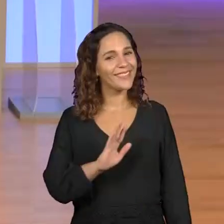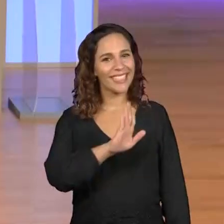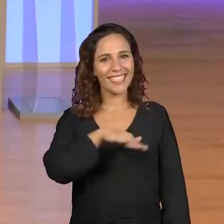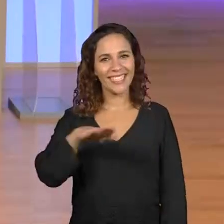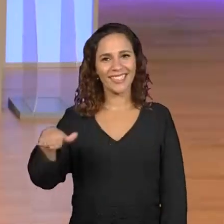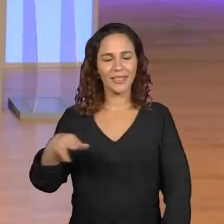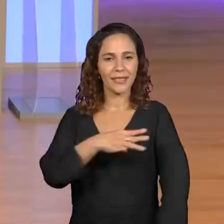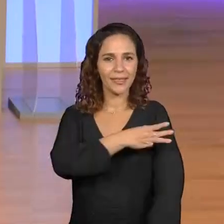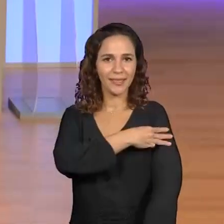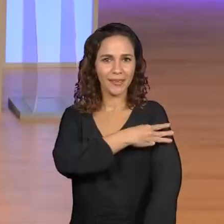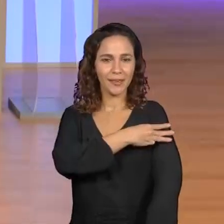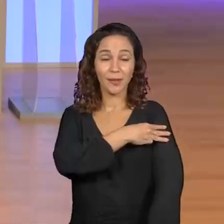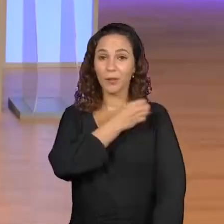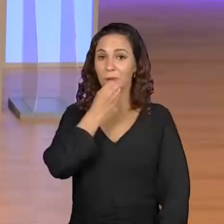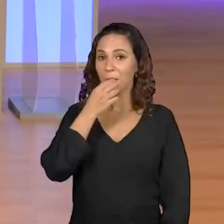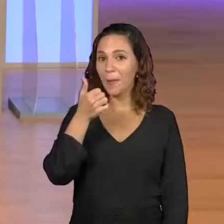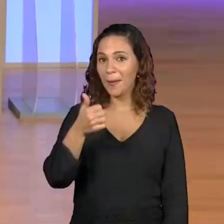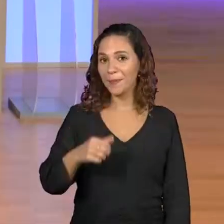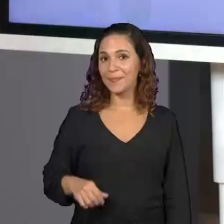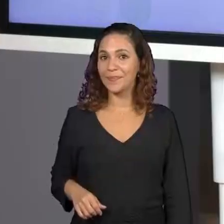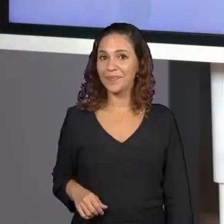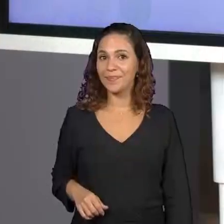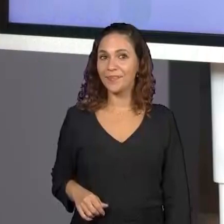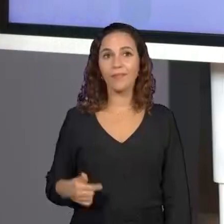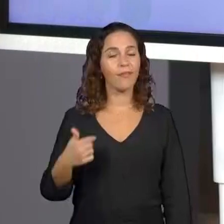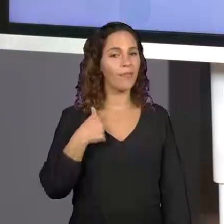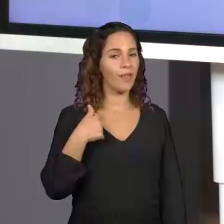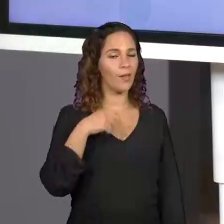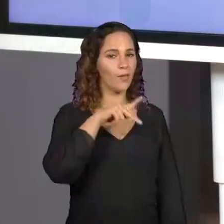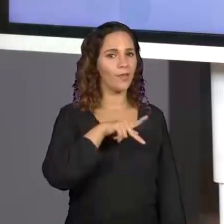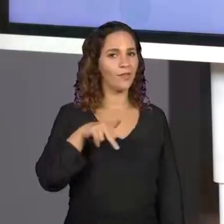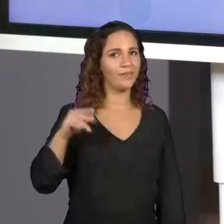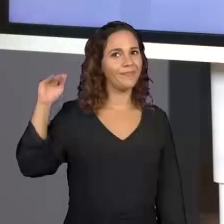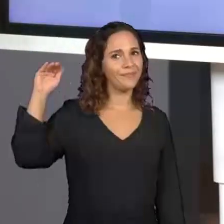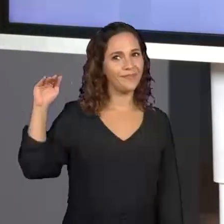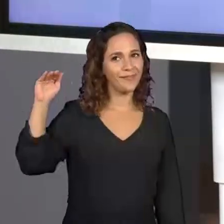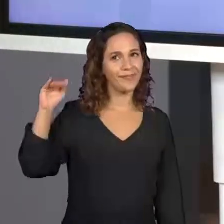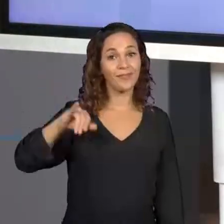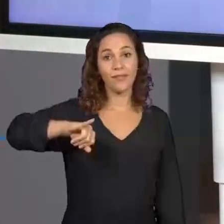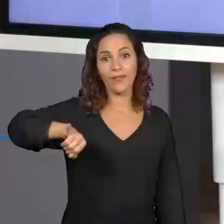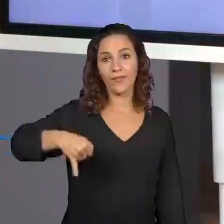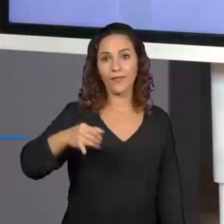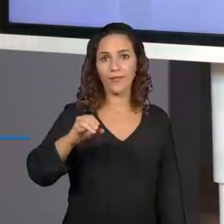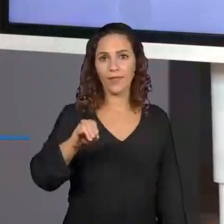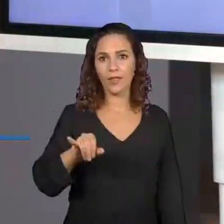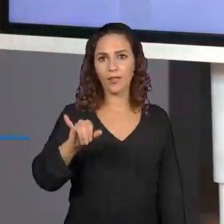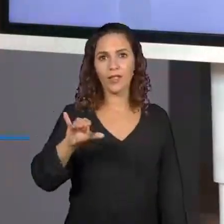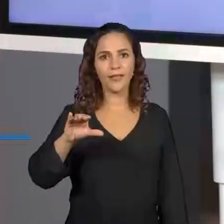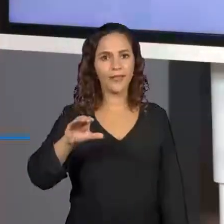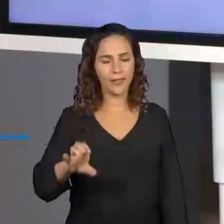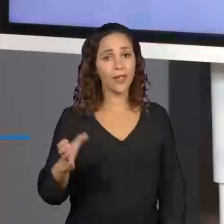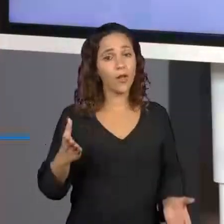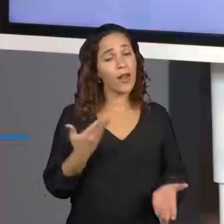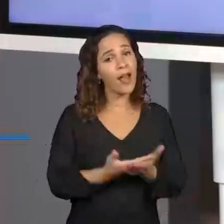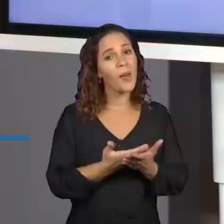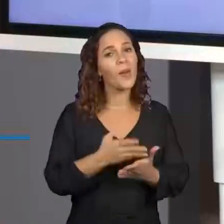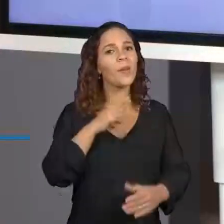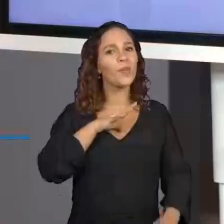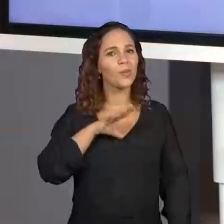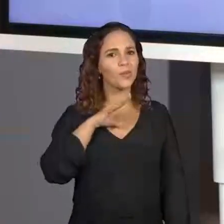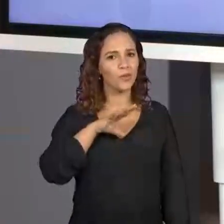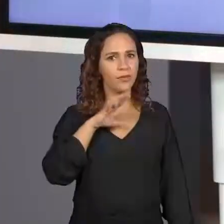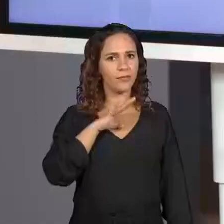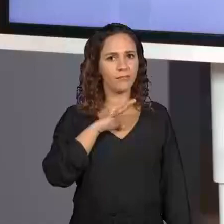estudantes do terceiro ano, tudo bom com vocês? Eu sou a professora Joyce e essa é mais uma aula de língua portuguesa